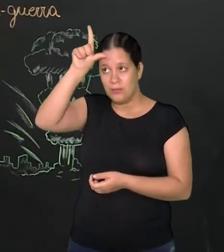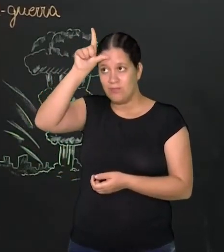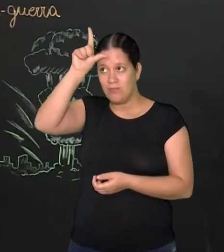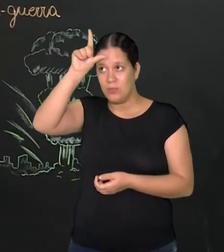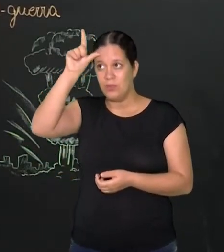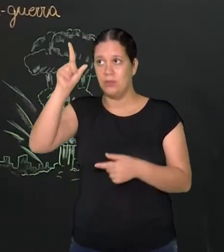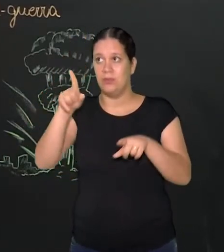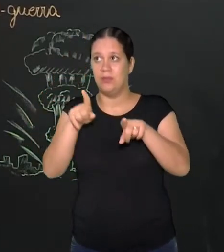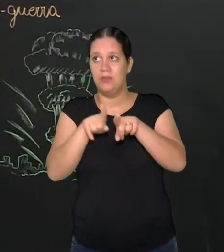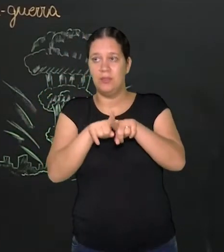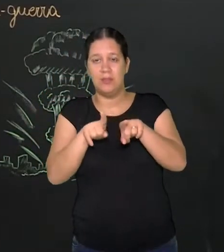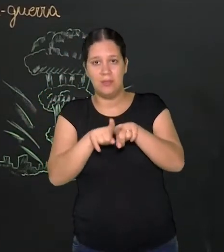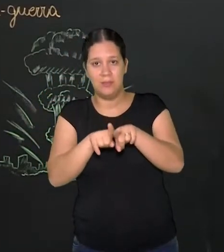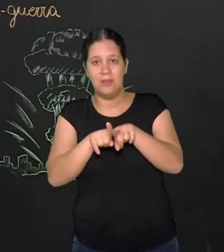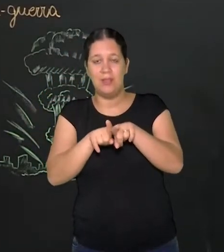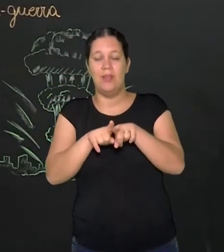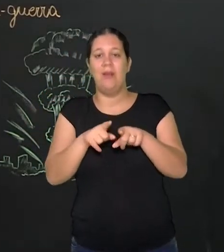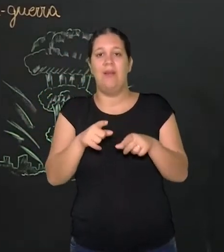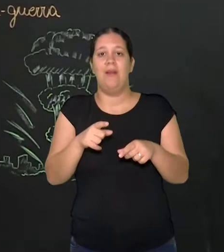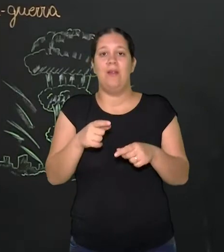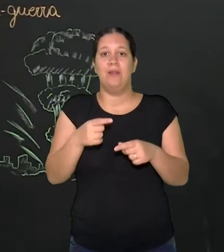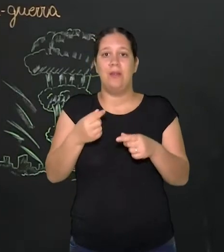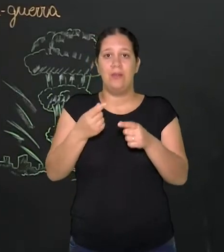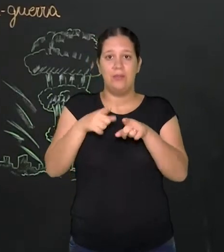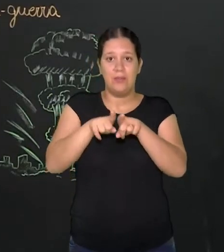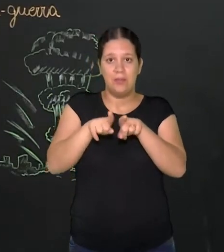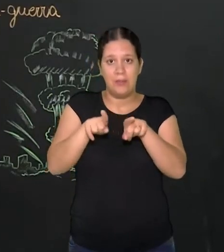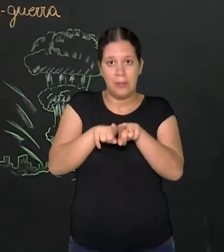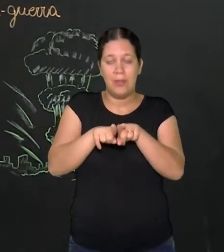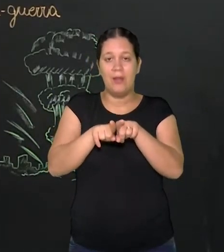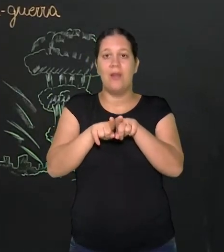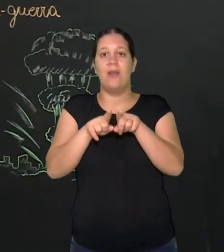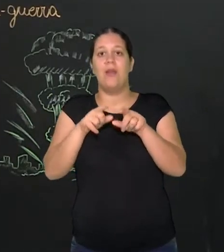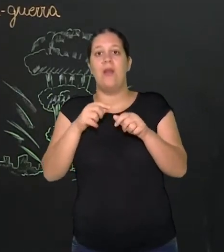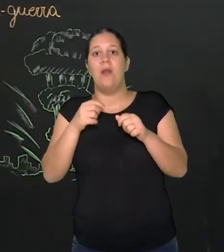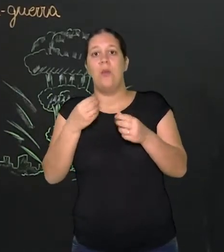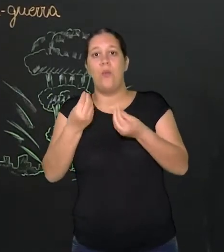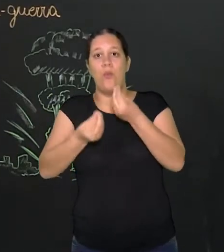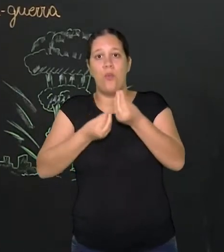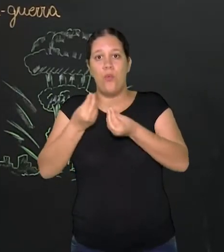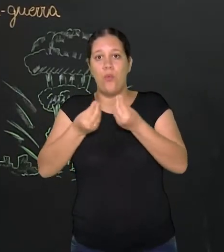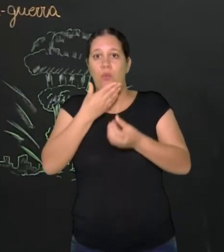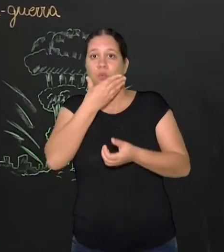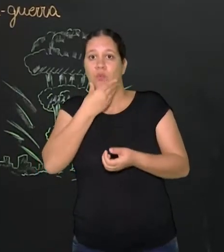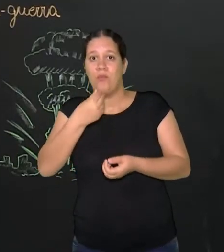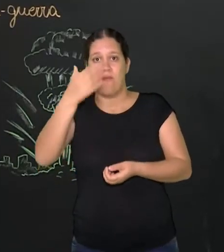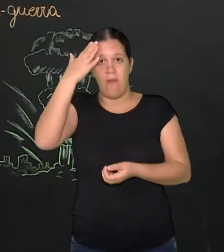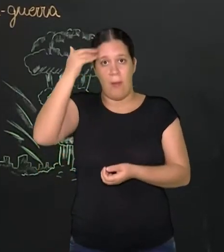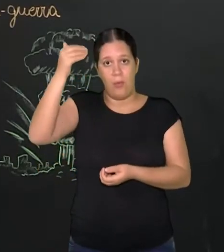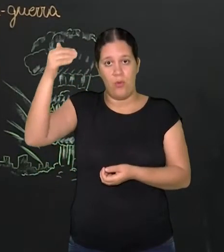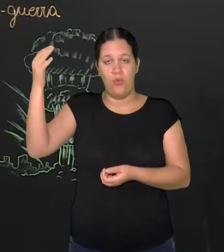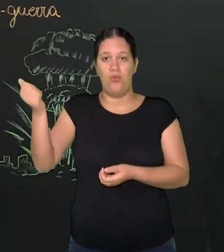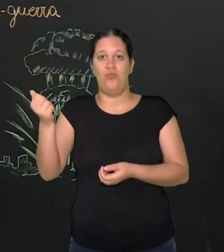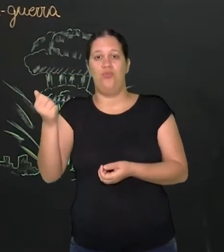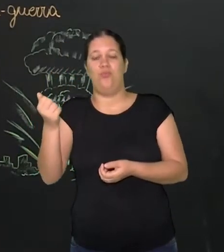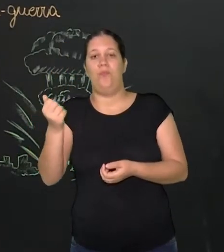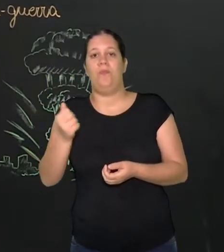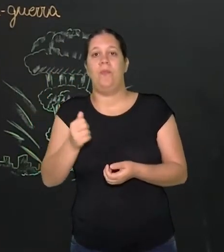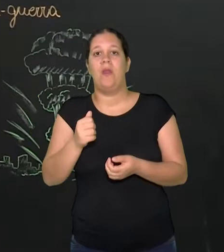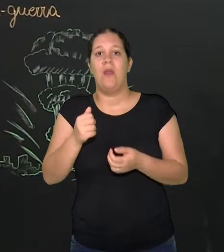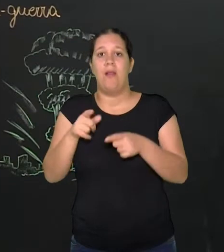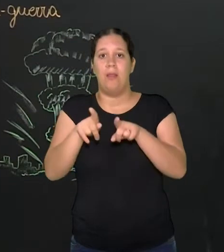por Benito Mussolini e uma ditadura nazista na Alemanha liderada por Adolf Hitler, que tinham planos de fortalecimento econômico e